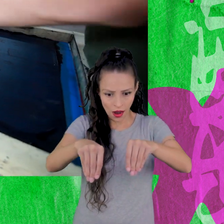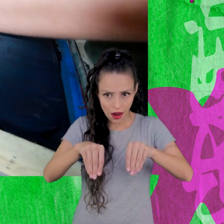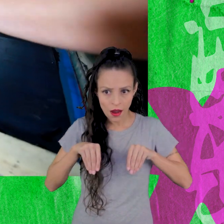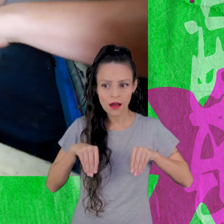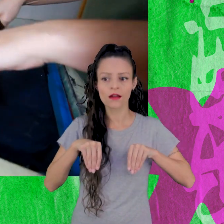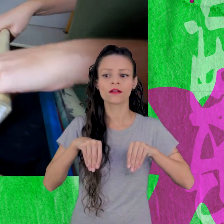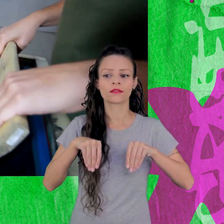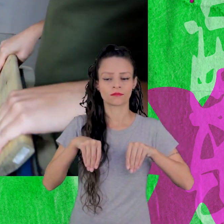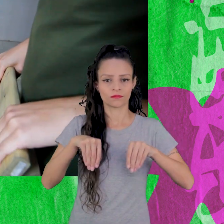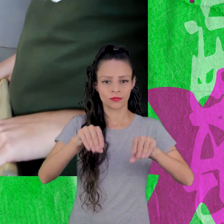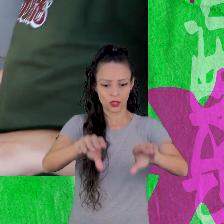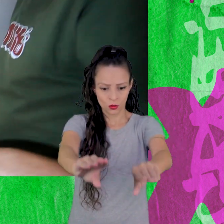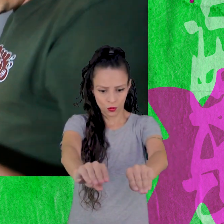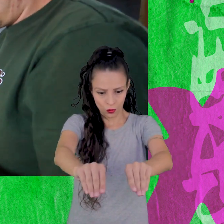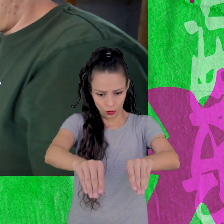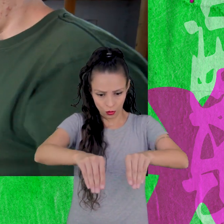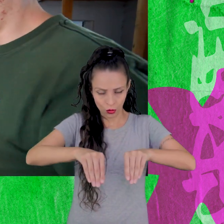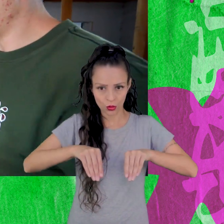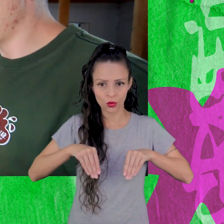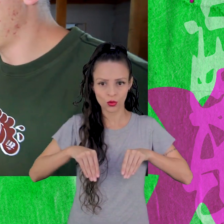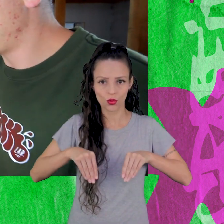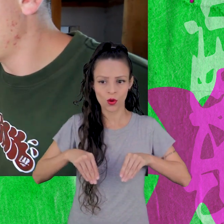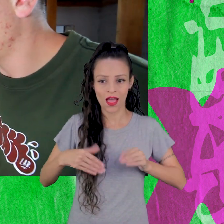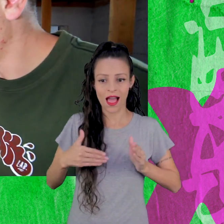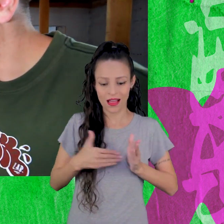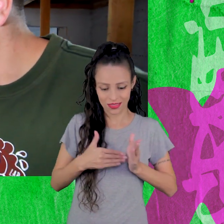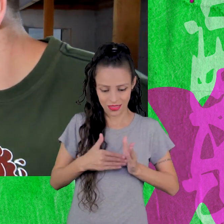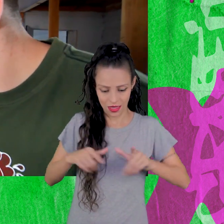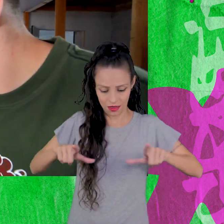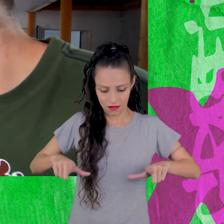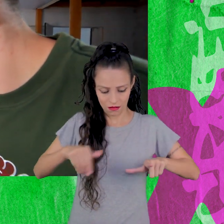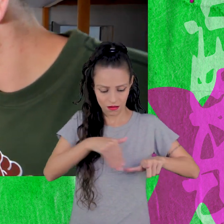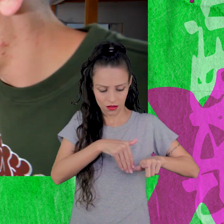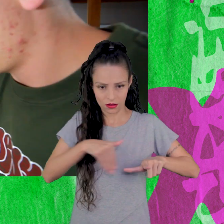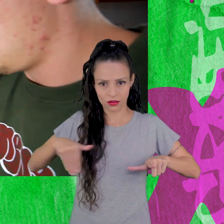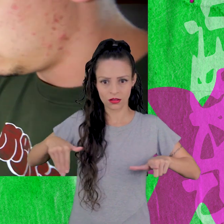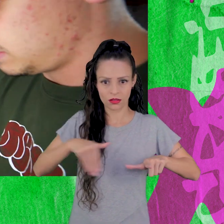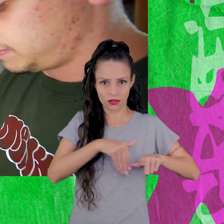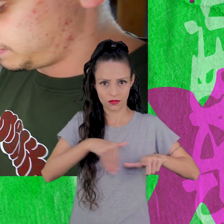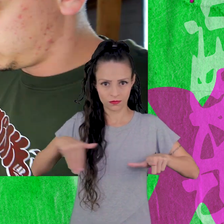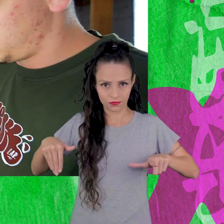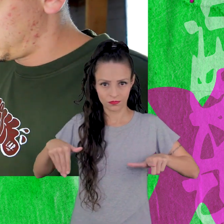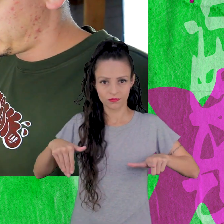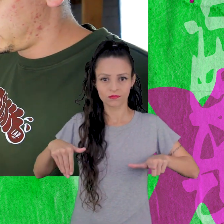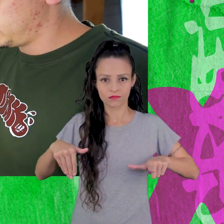passe pela tela e encoste no tecido lá embaixo.